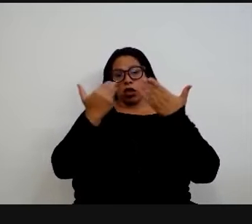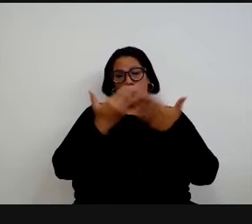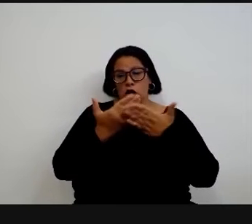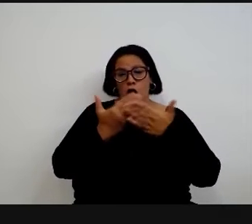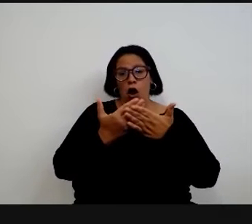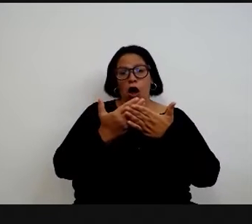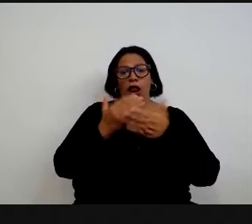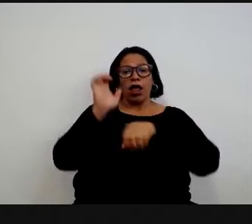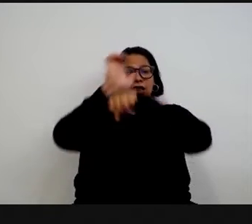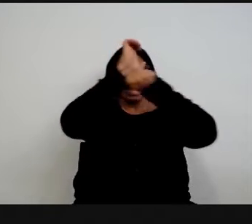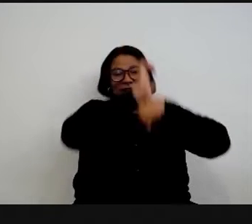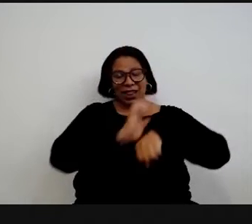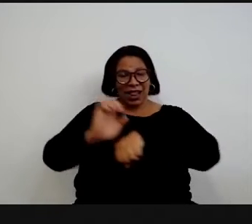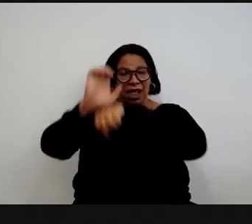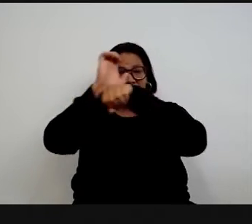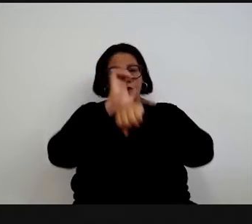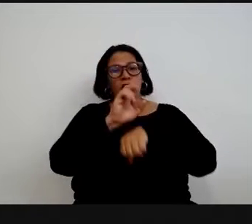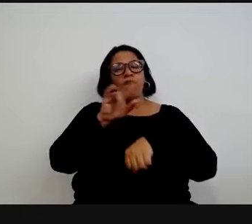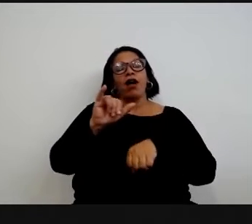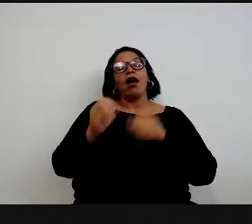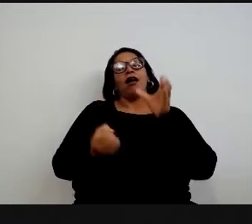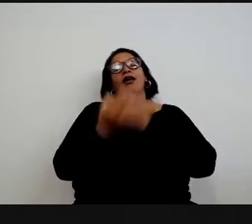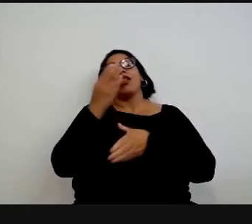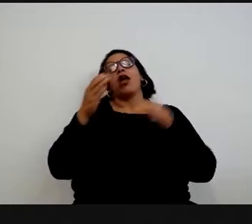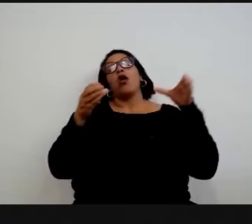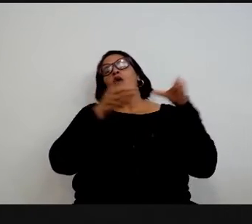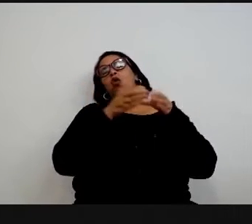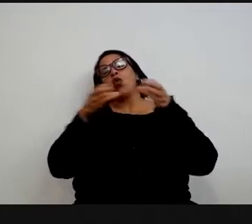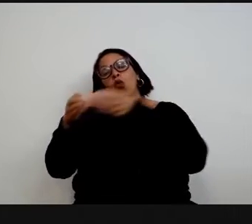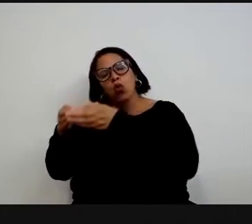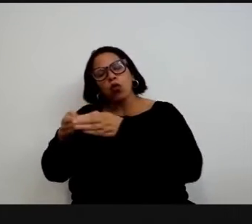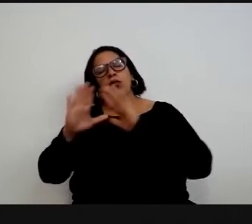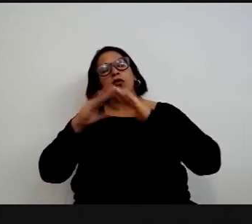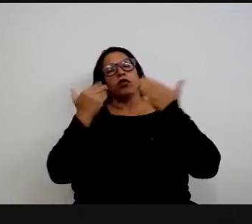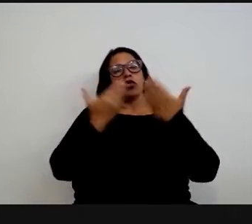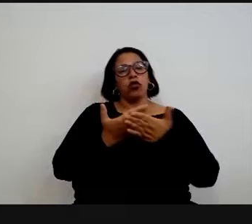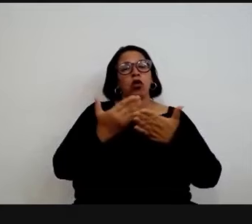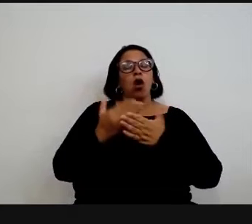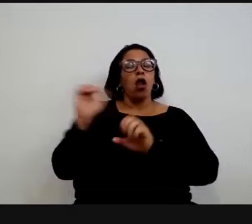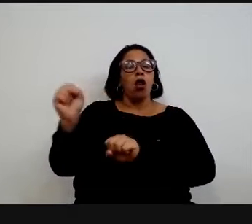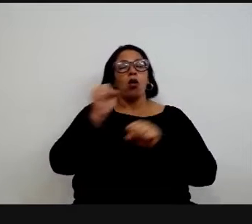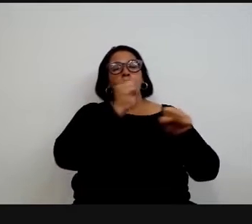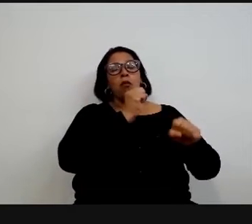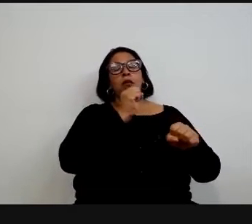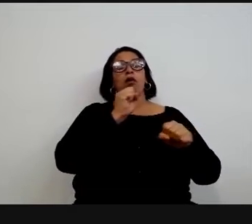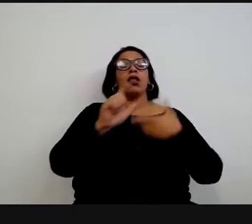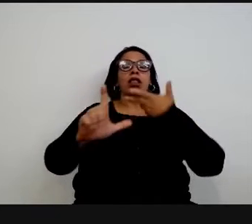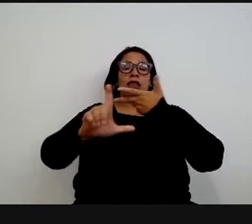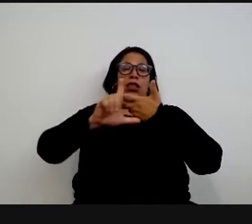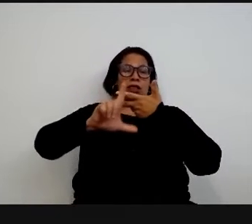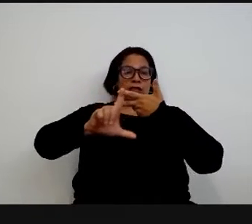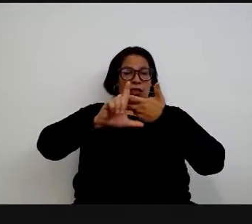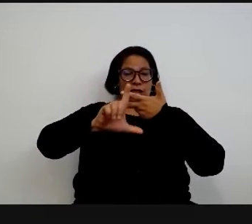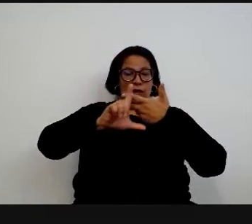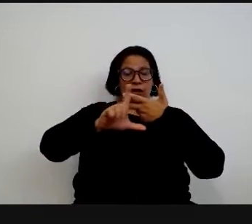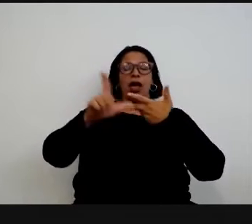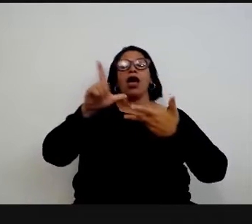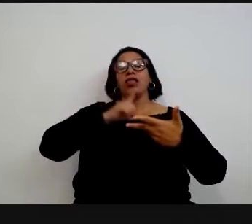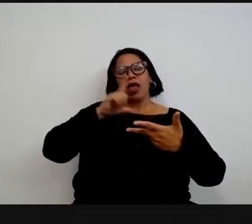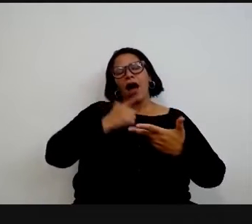Legisladores Legislativos Estaduais, a criação de uma rede de escolas no Poder Legislativo. A UNALI